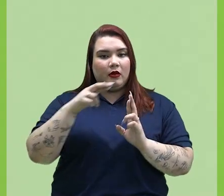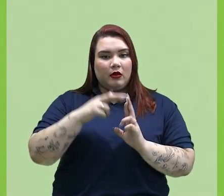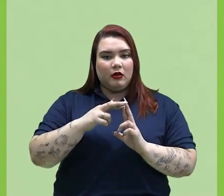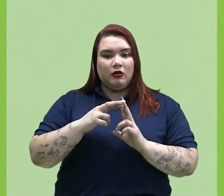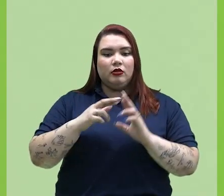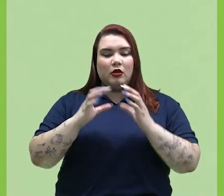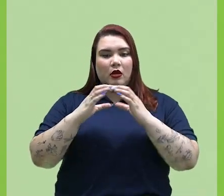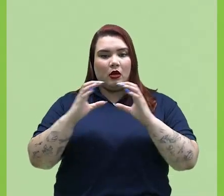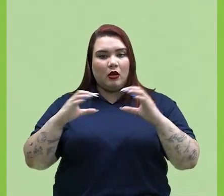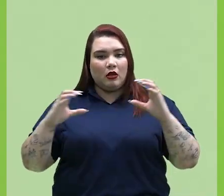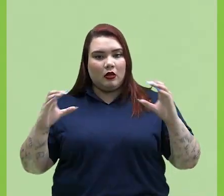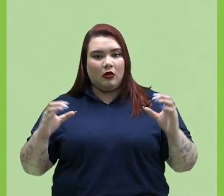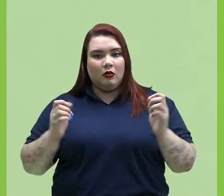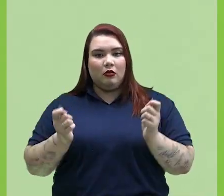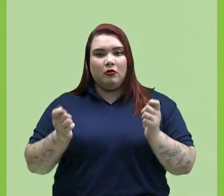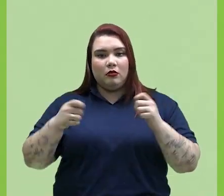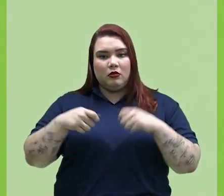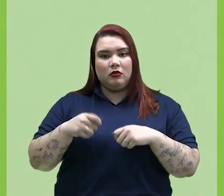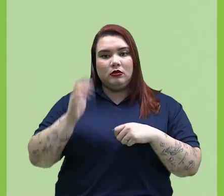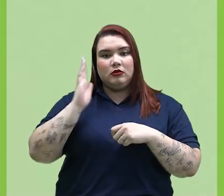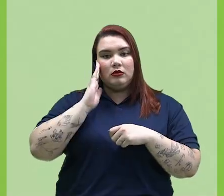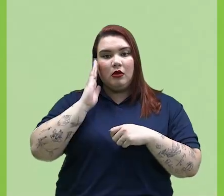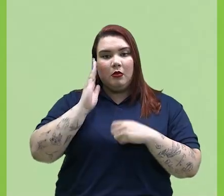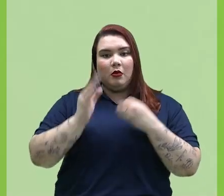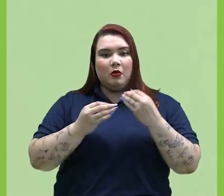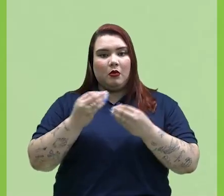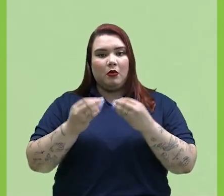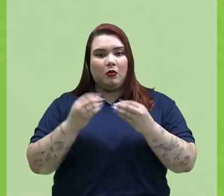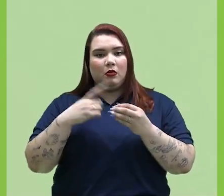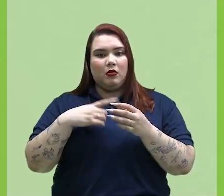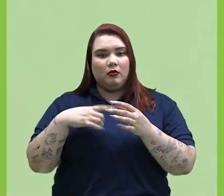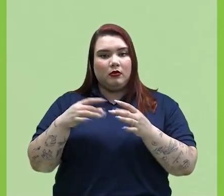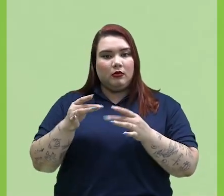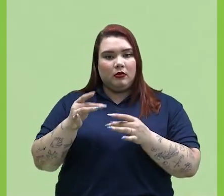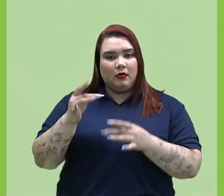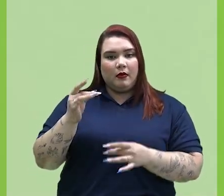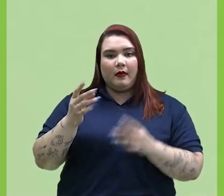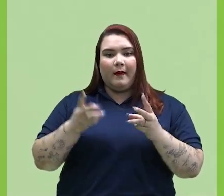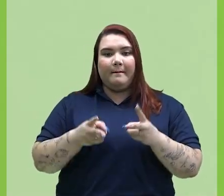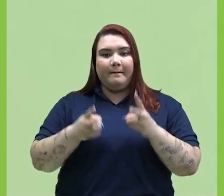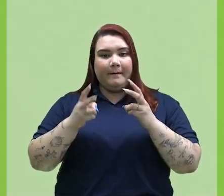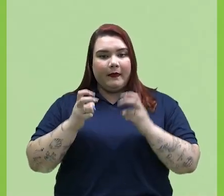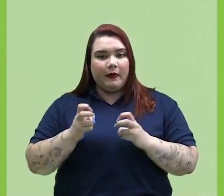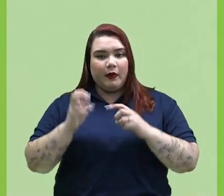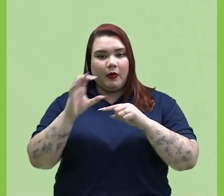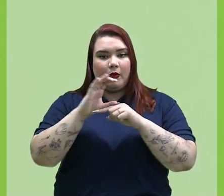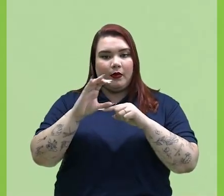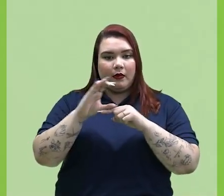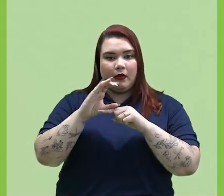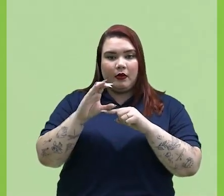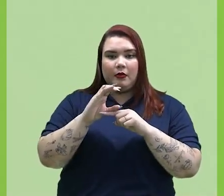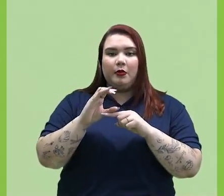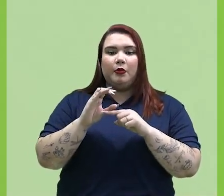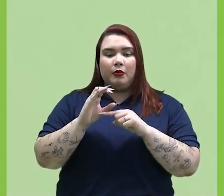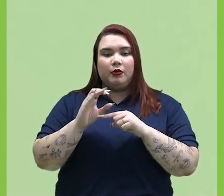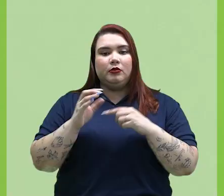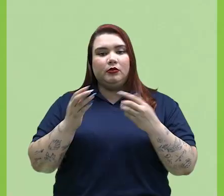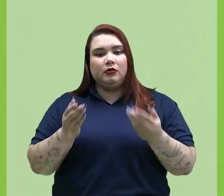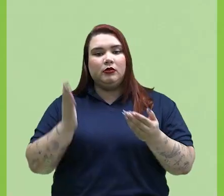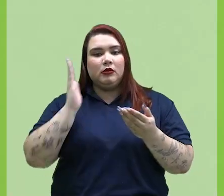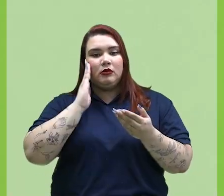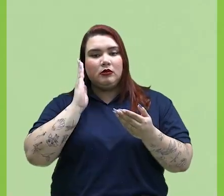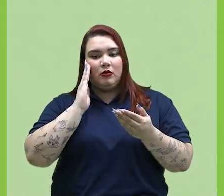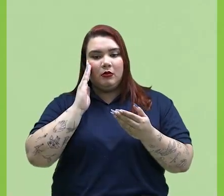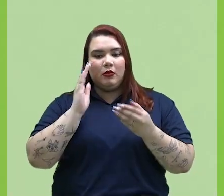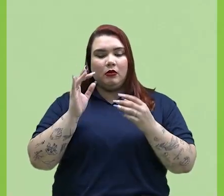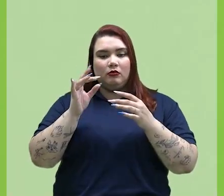para a gente poder olhar para uma cadeia carbônica, observar esse carbono tão versátil e determinar a